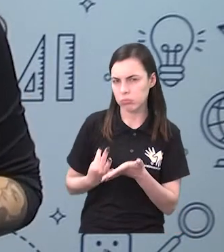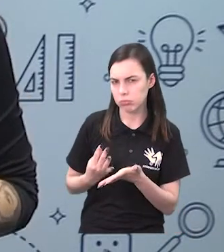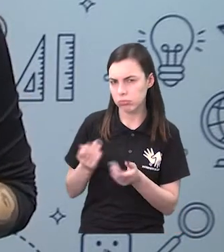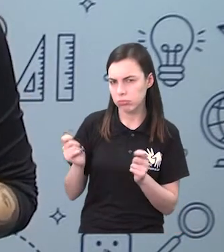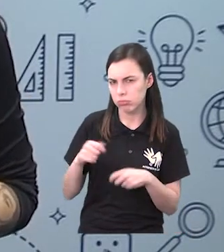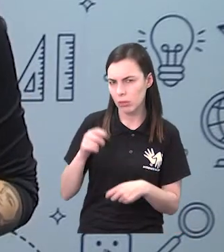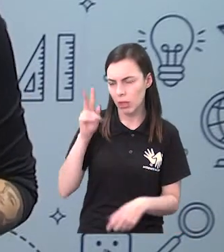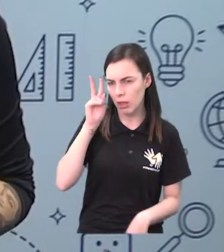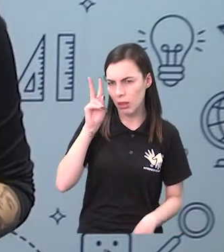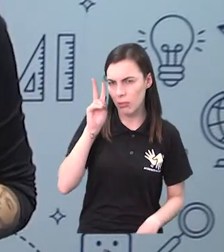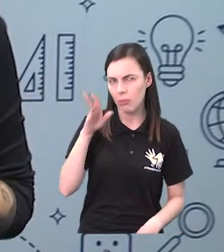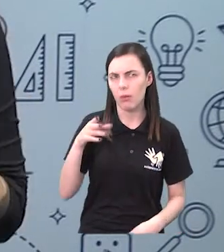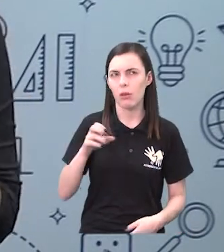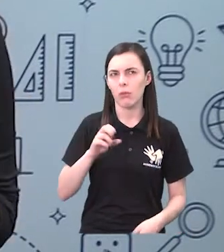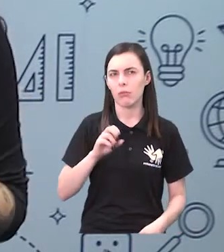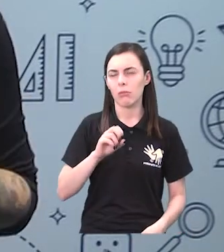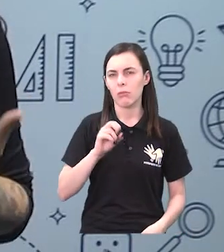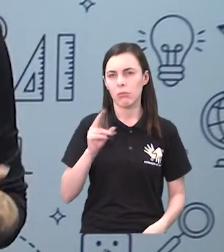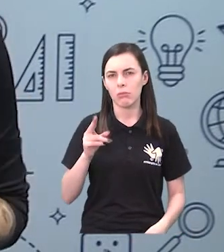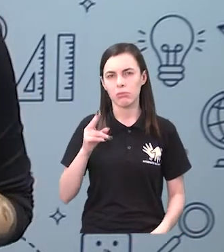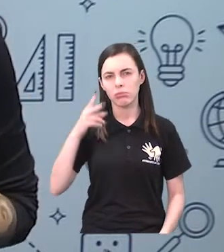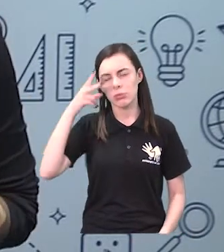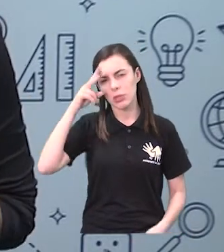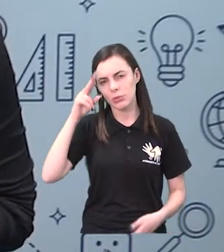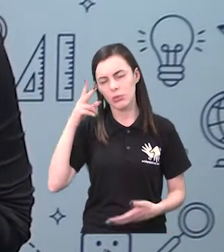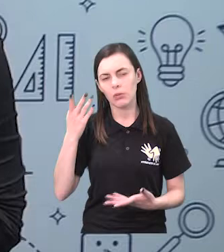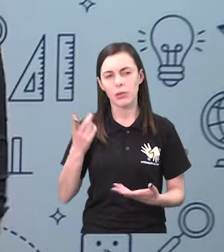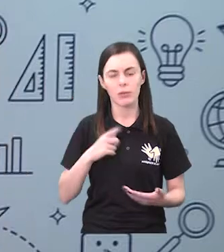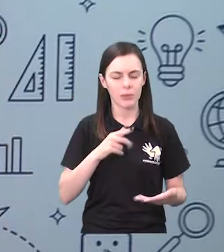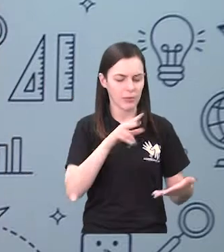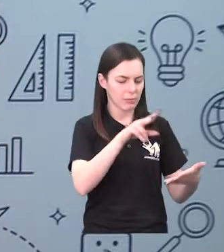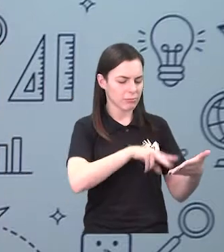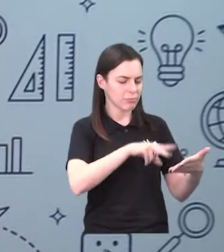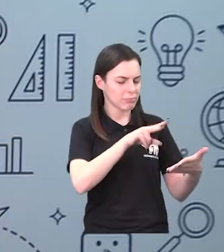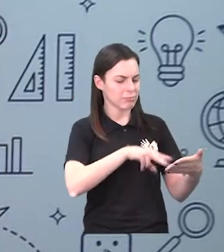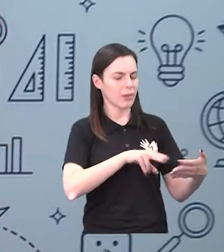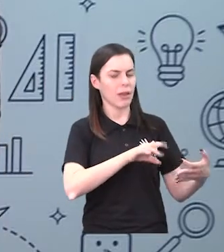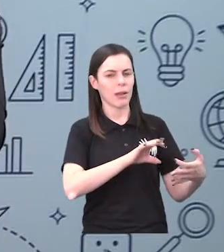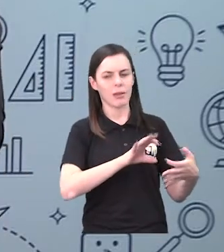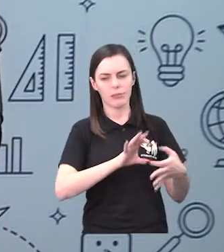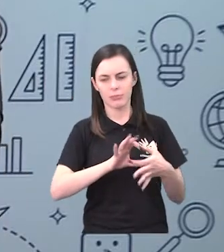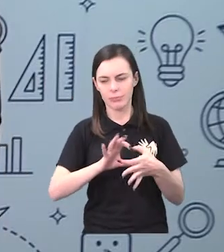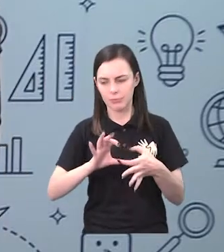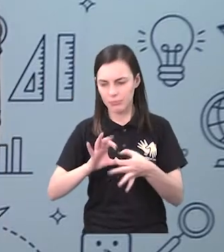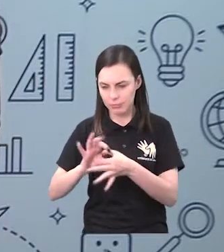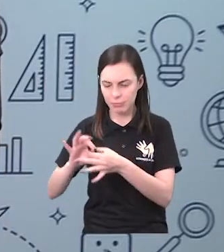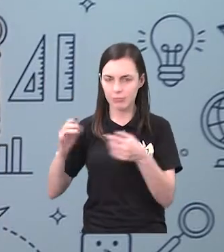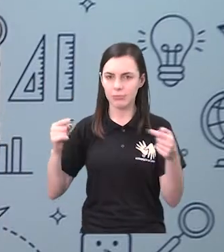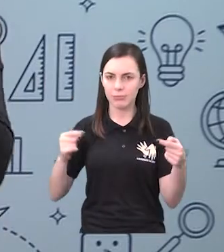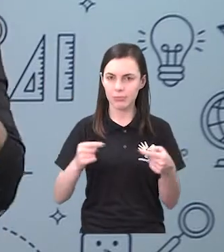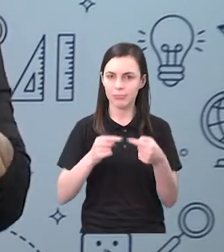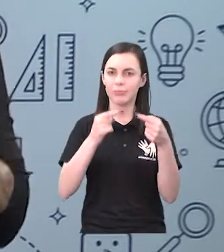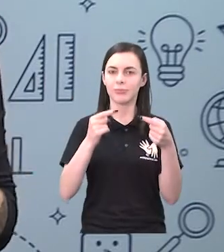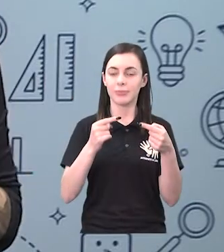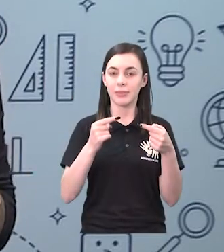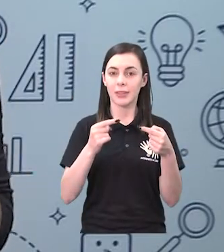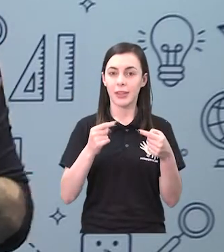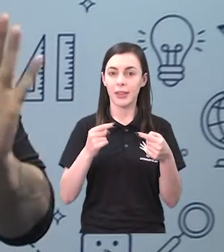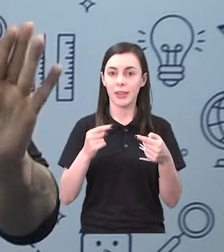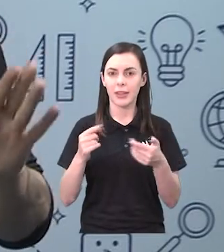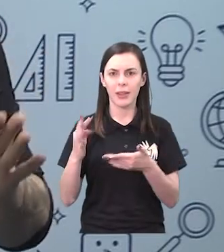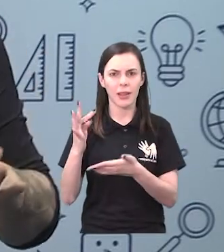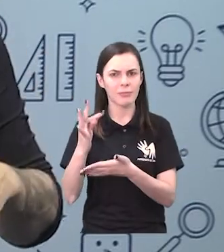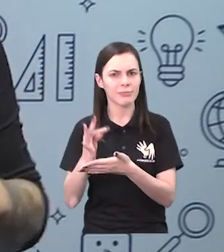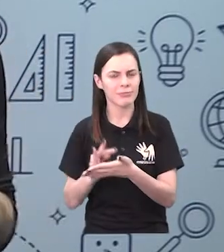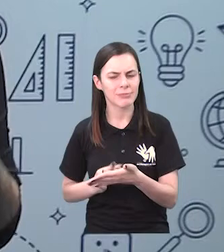que outro texto eu consigo me lembrar que outra história me remete quando eu leio aquela história e de texto